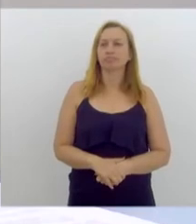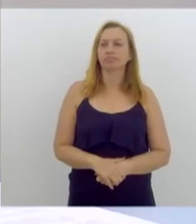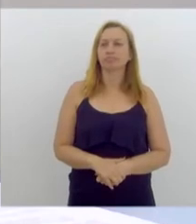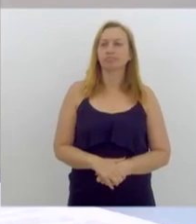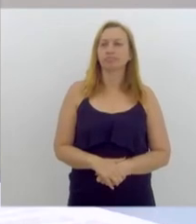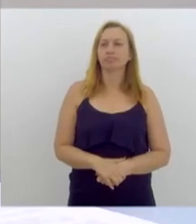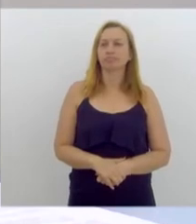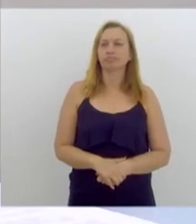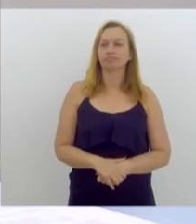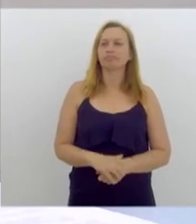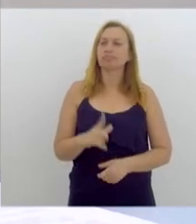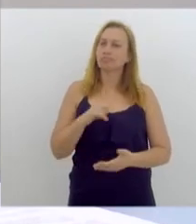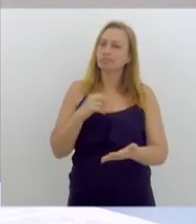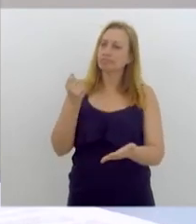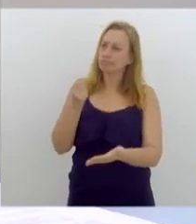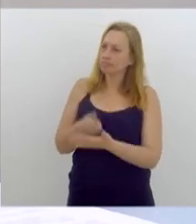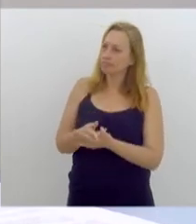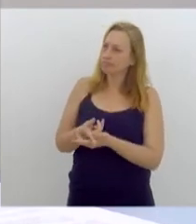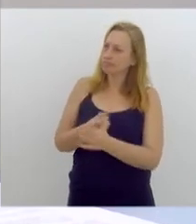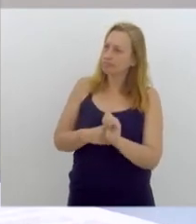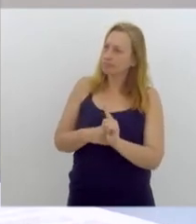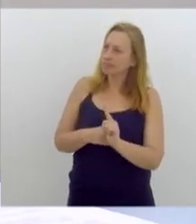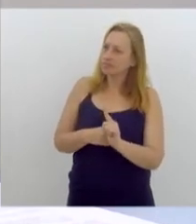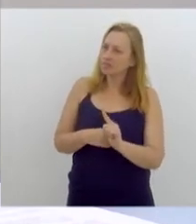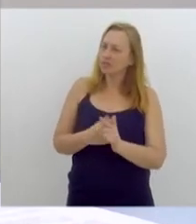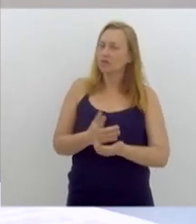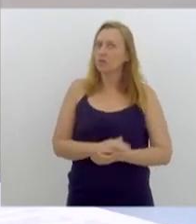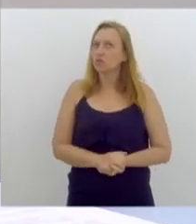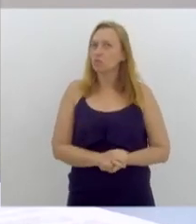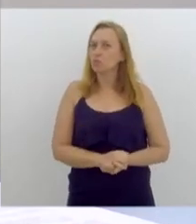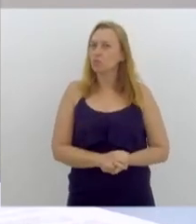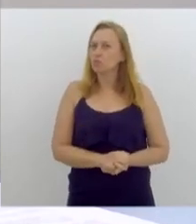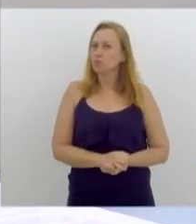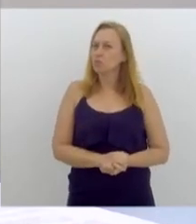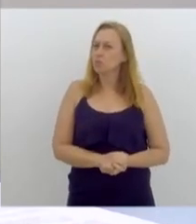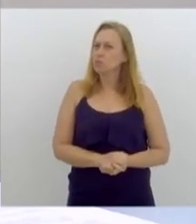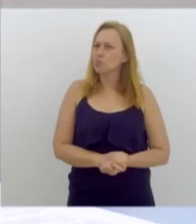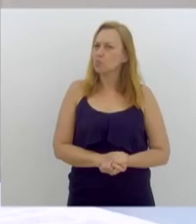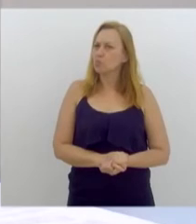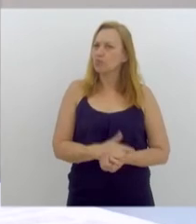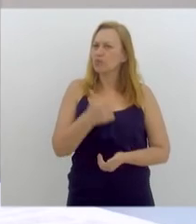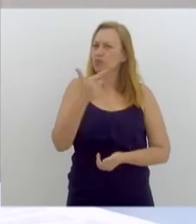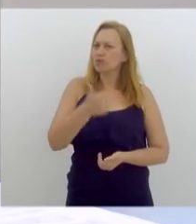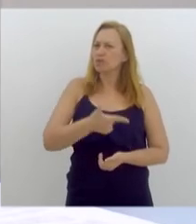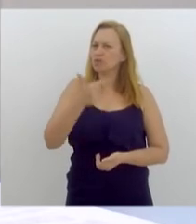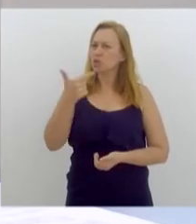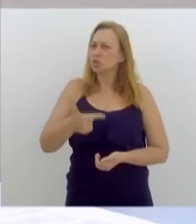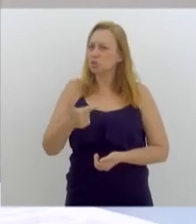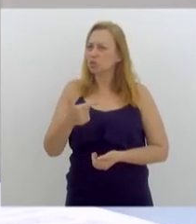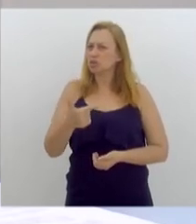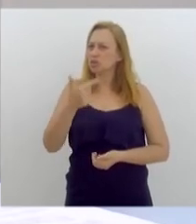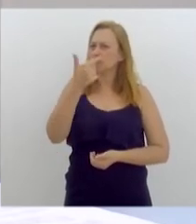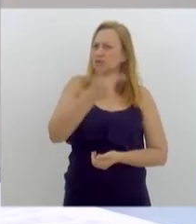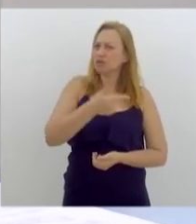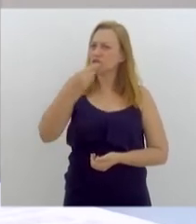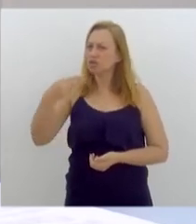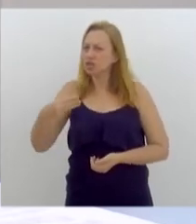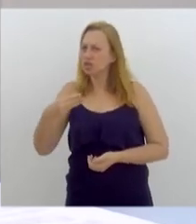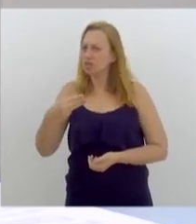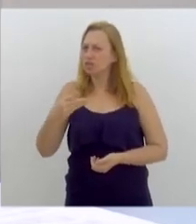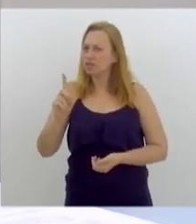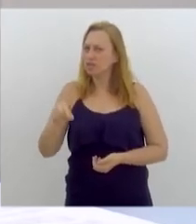nós temos que pagar a dívida em 22 e 23